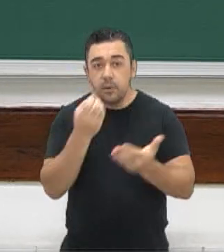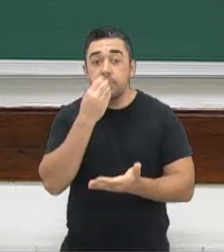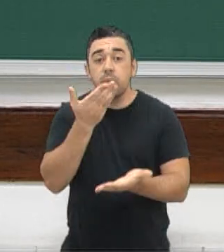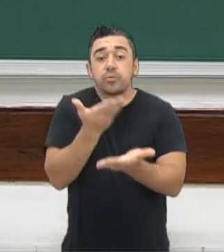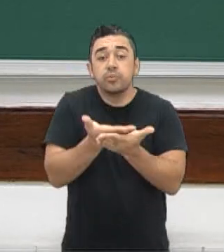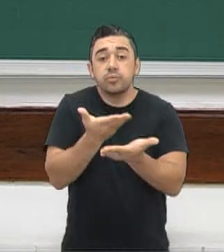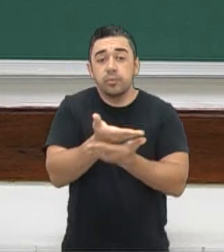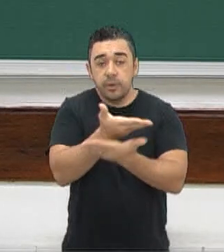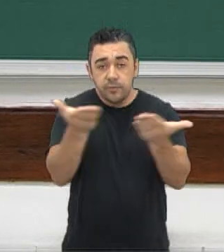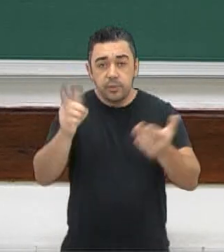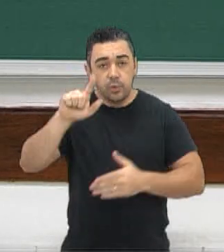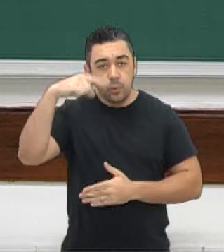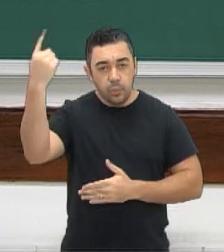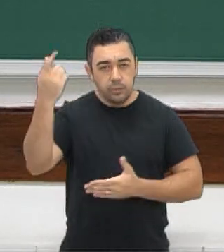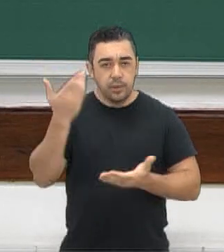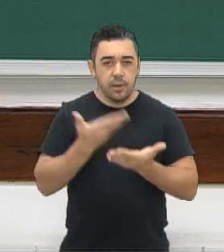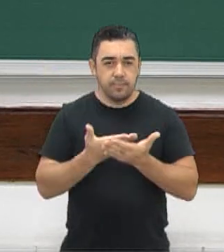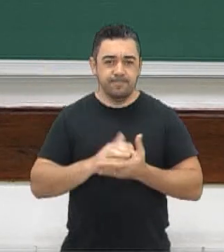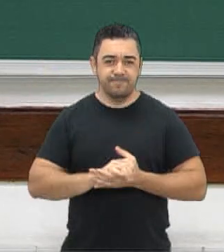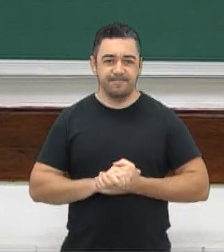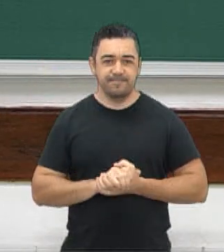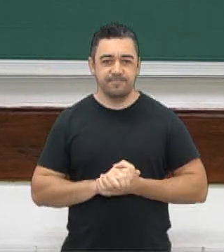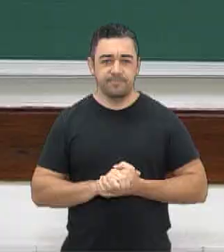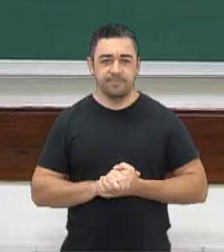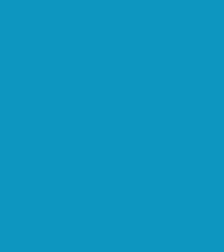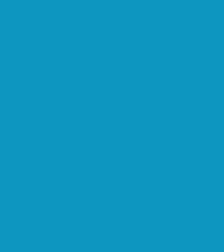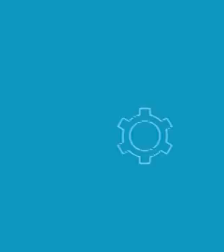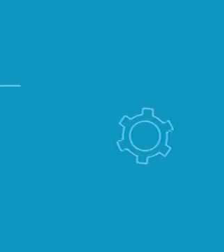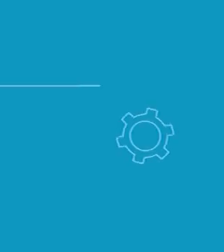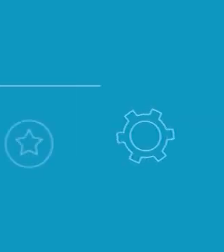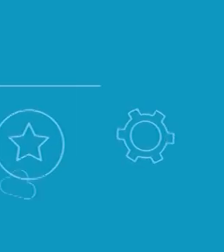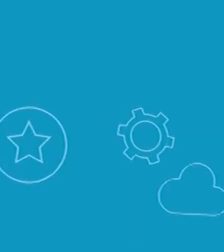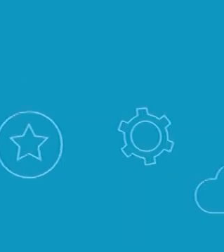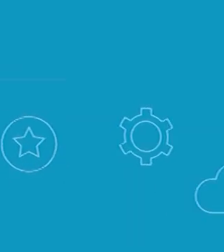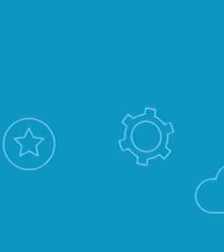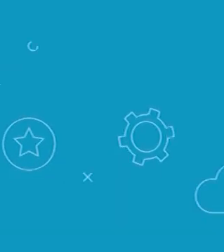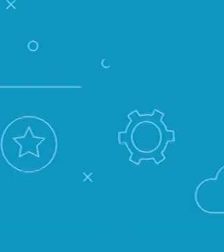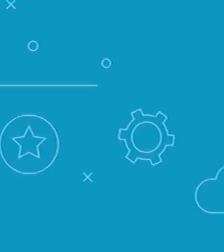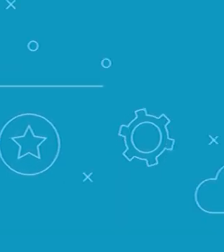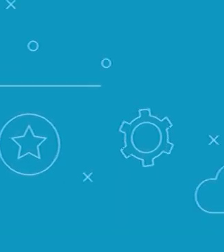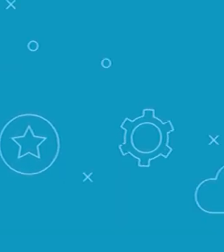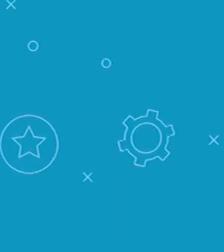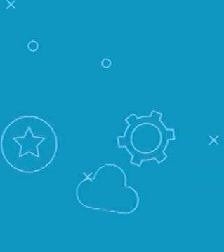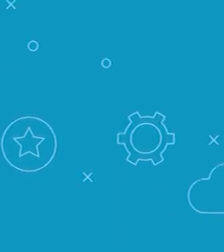bons estudos, até a próxima!